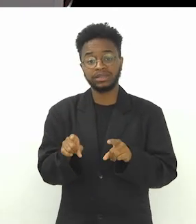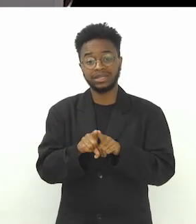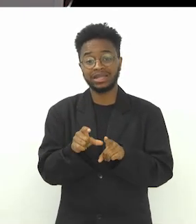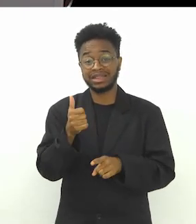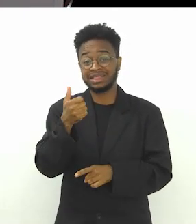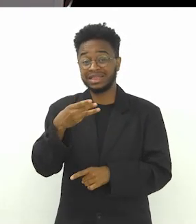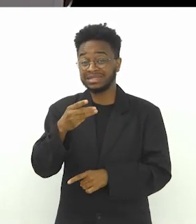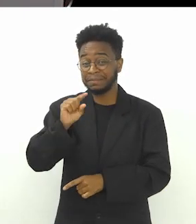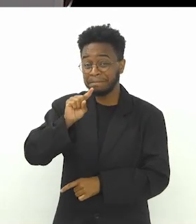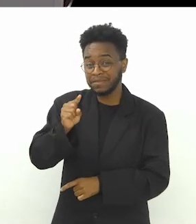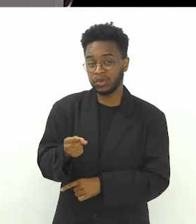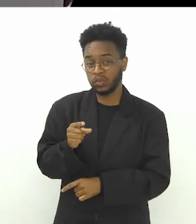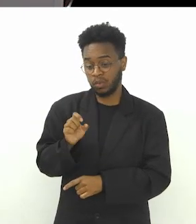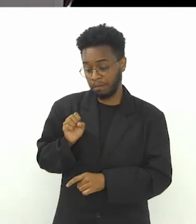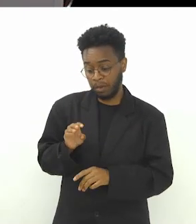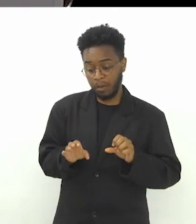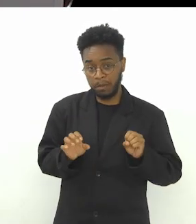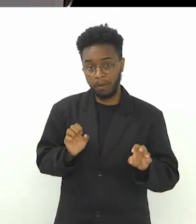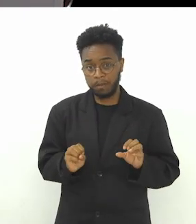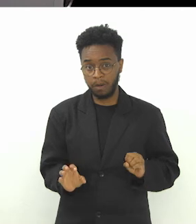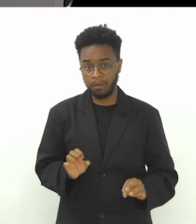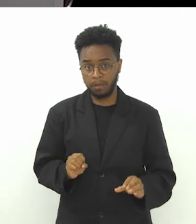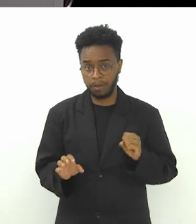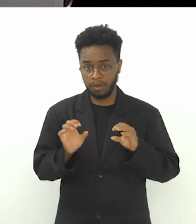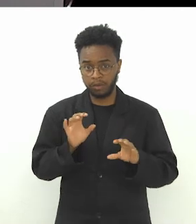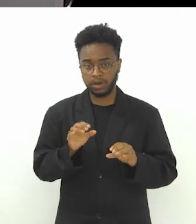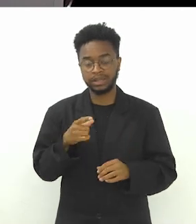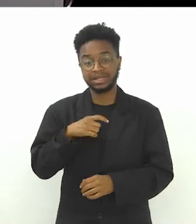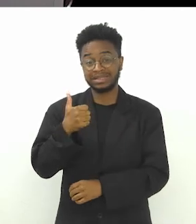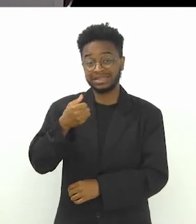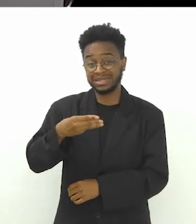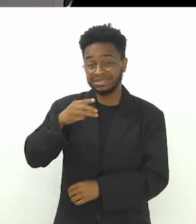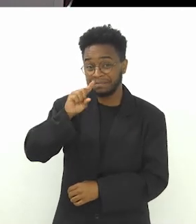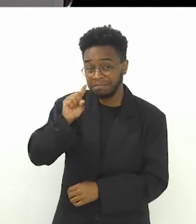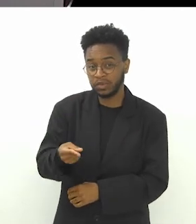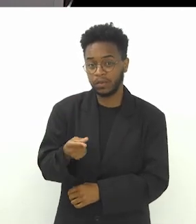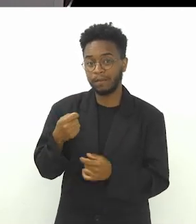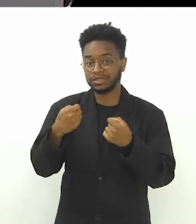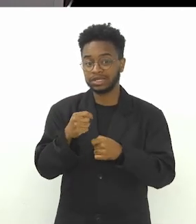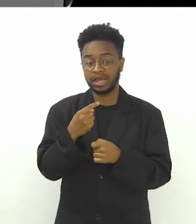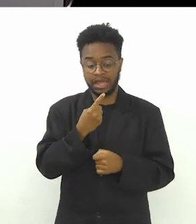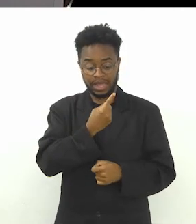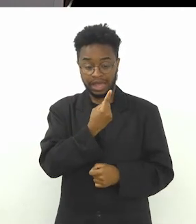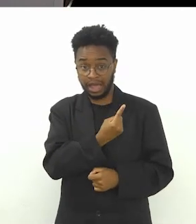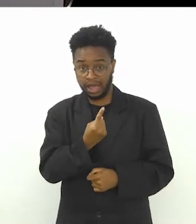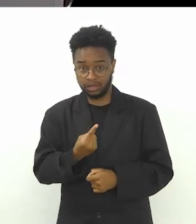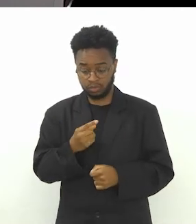13 mil pontos de LED. Nossa. Eram 13 mil pontos de LED. Você tem que fixar um a